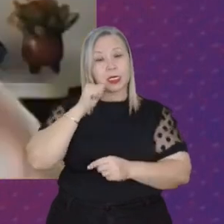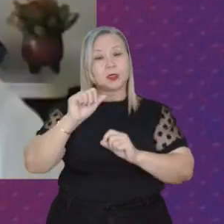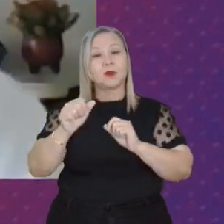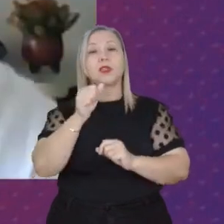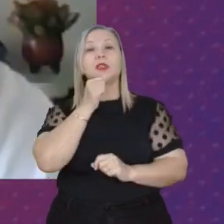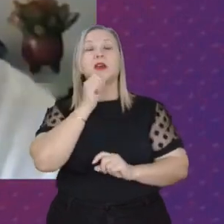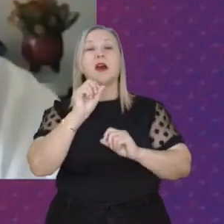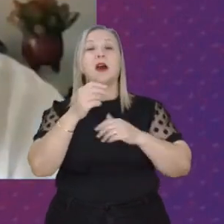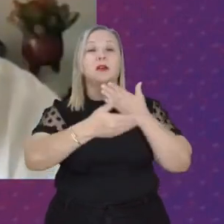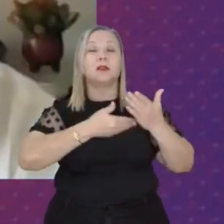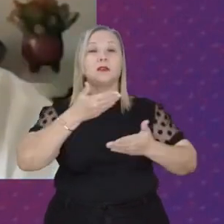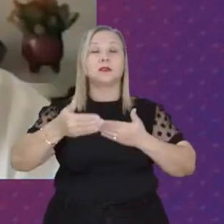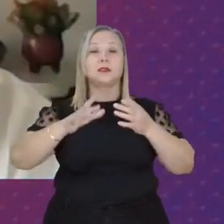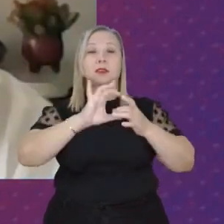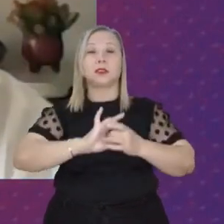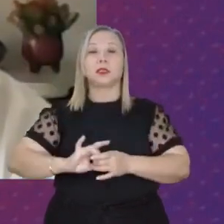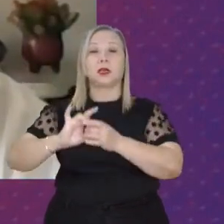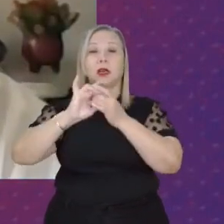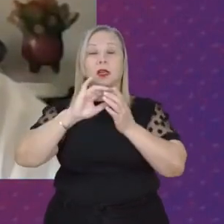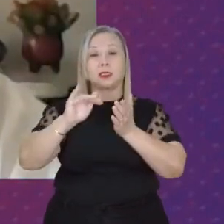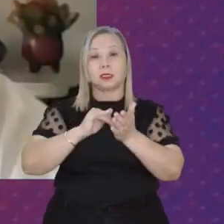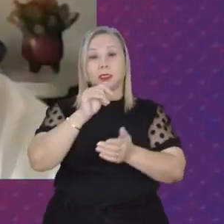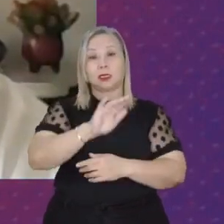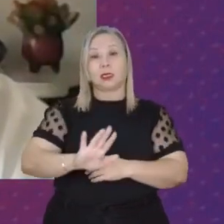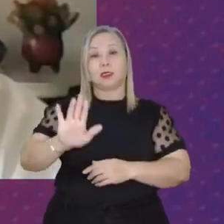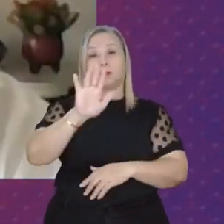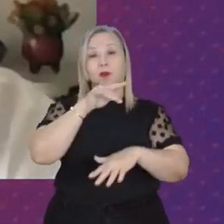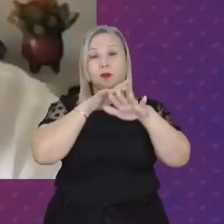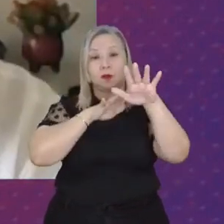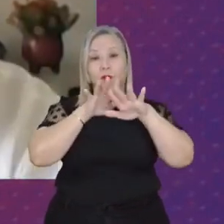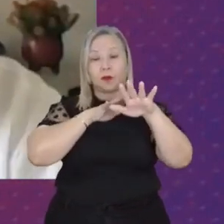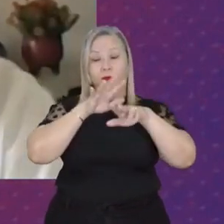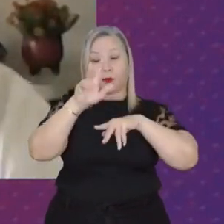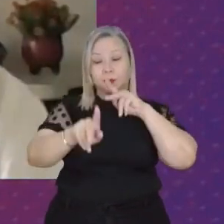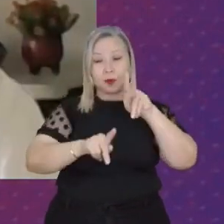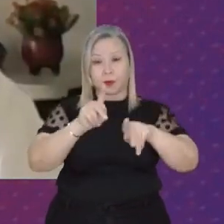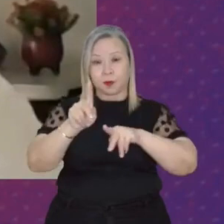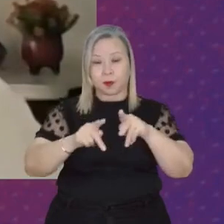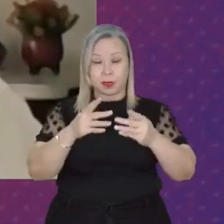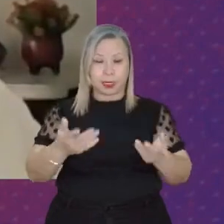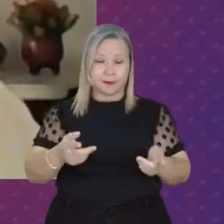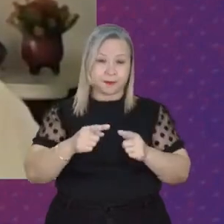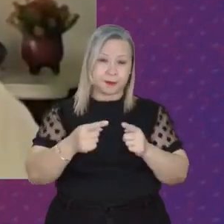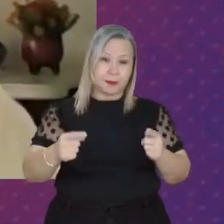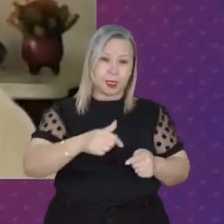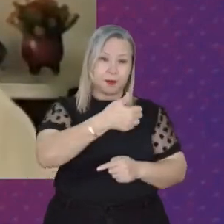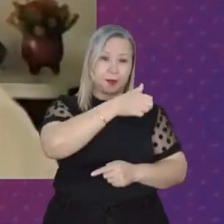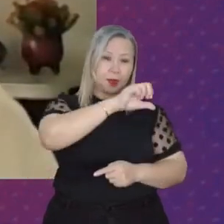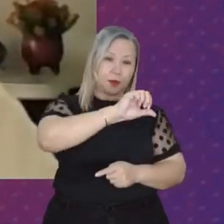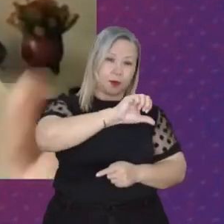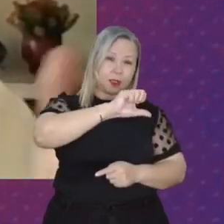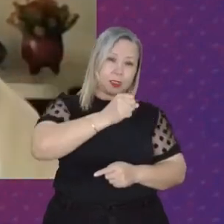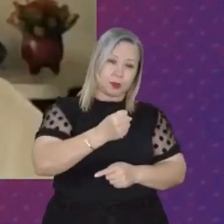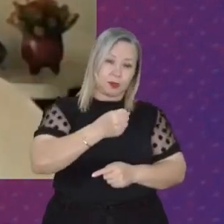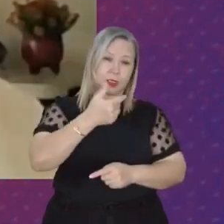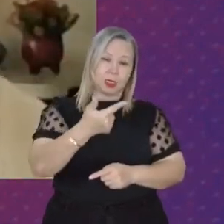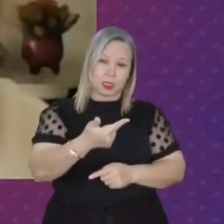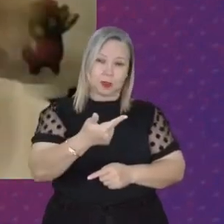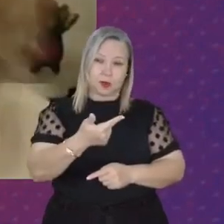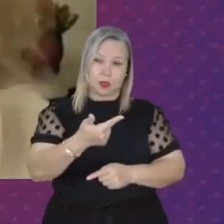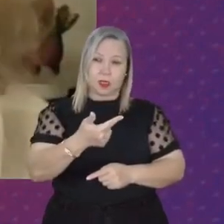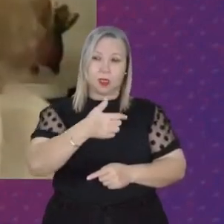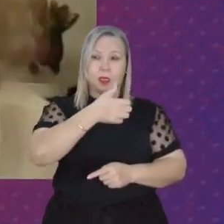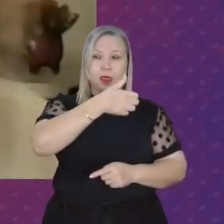ainda vinculada à Secretaria Nacional de Movimentos Populares. Mas, entre 1982